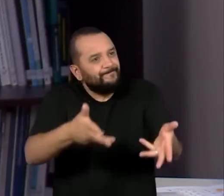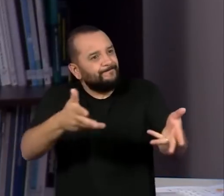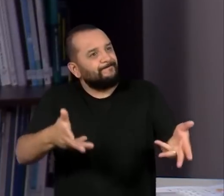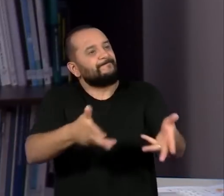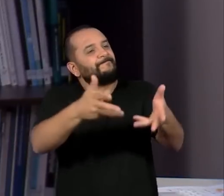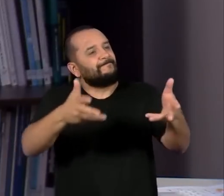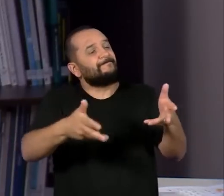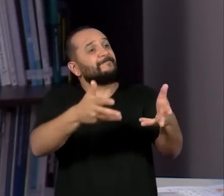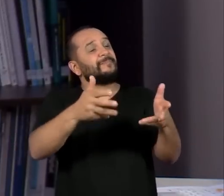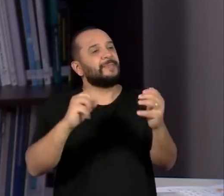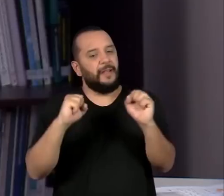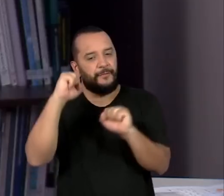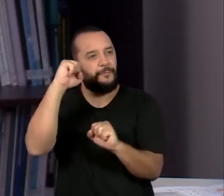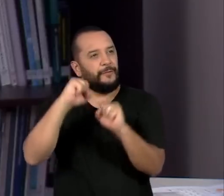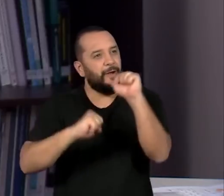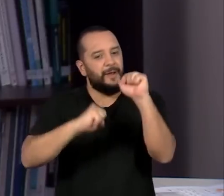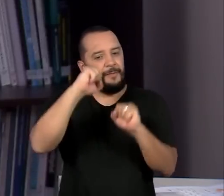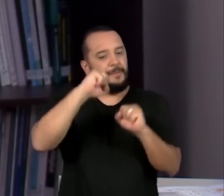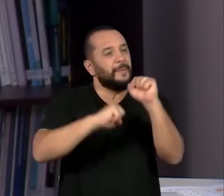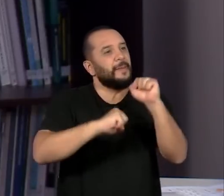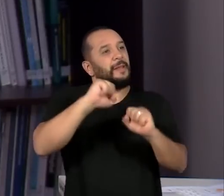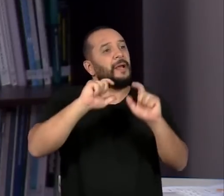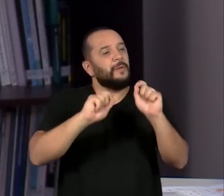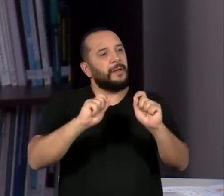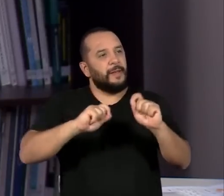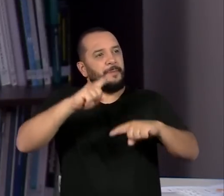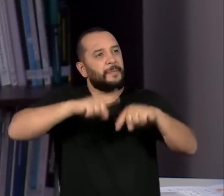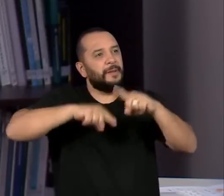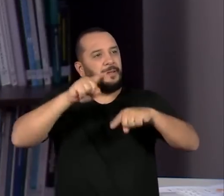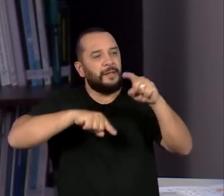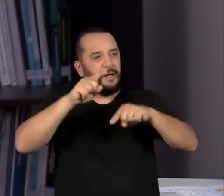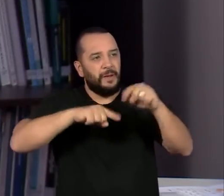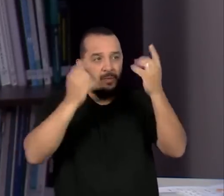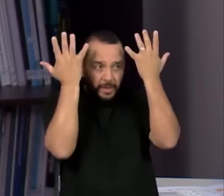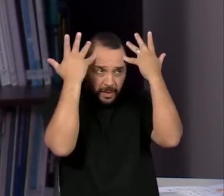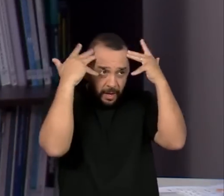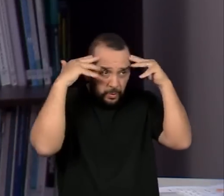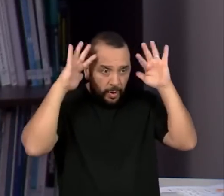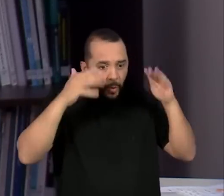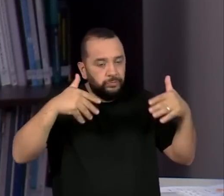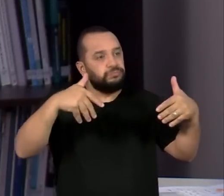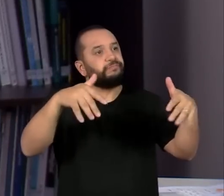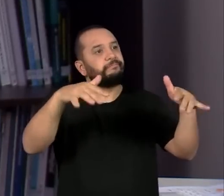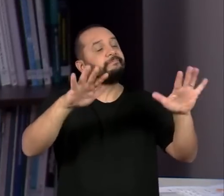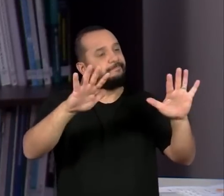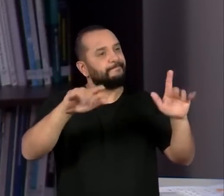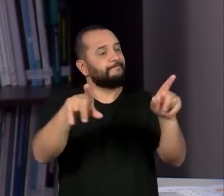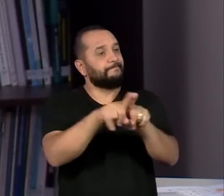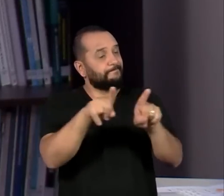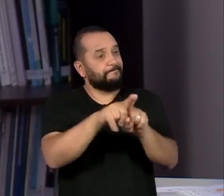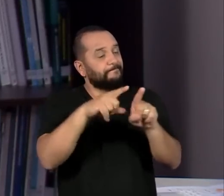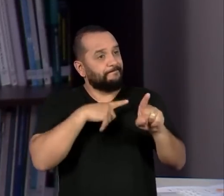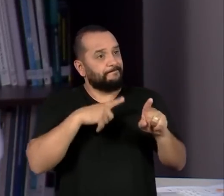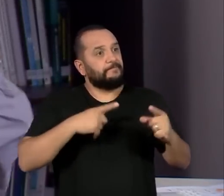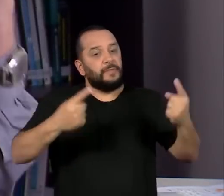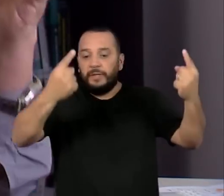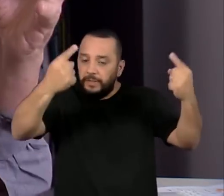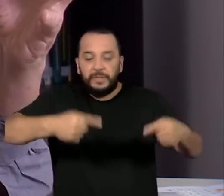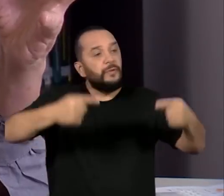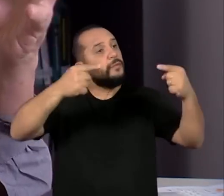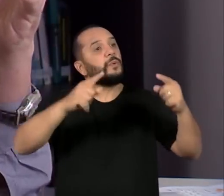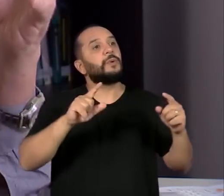a industrialização de todos esses produtos da floresta, com um grande desafio. Por que